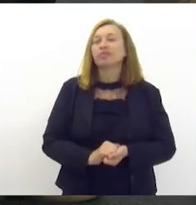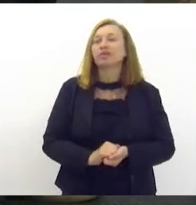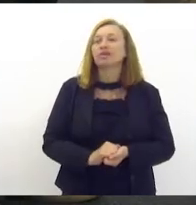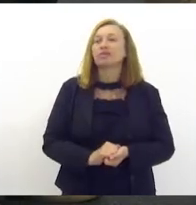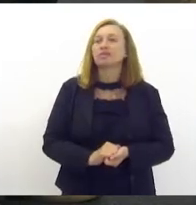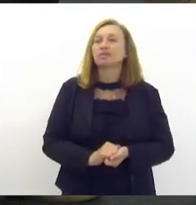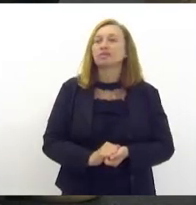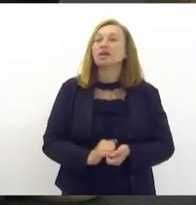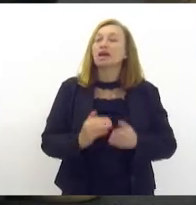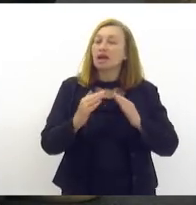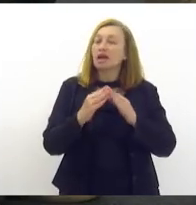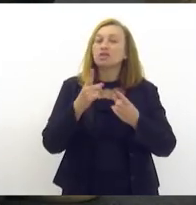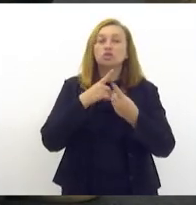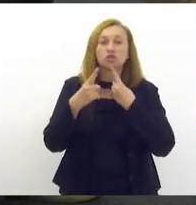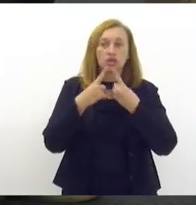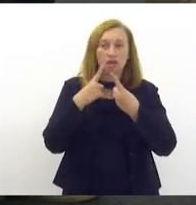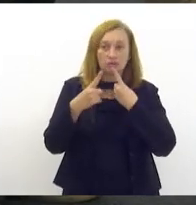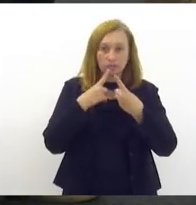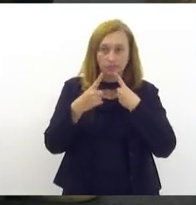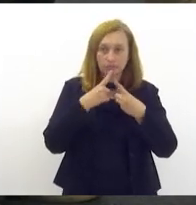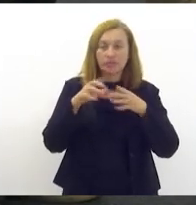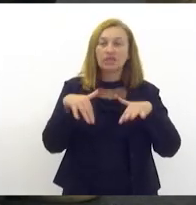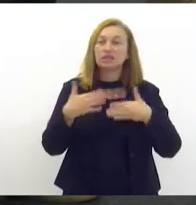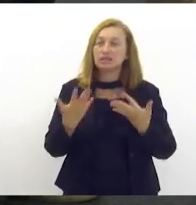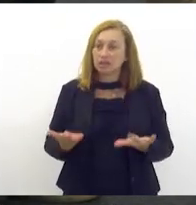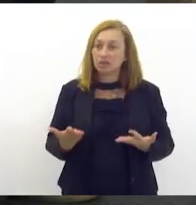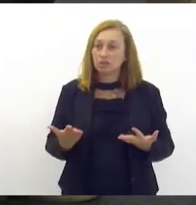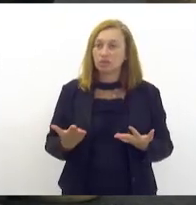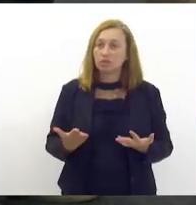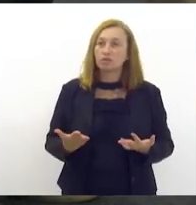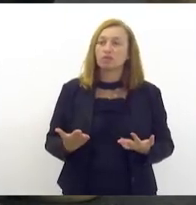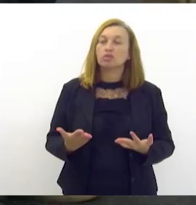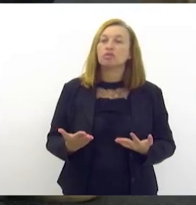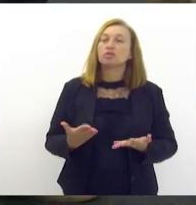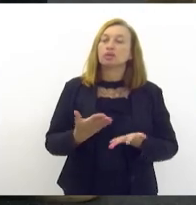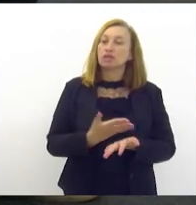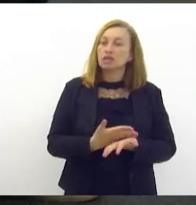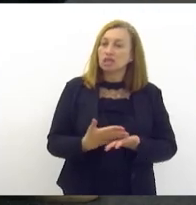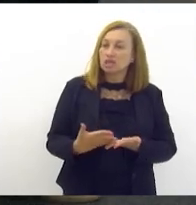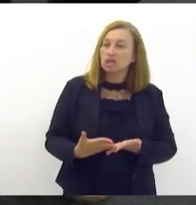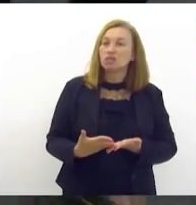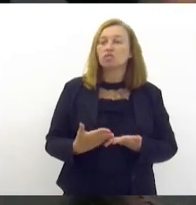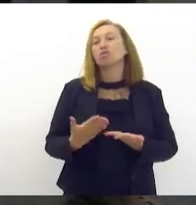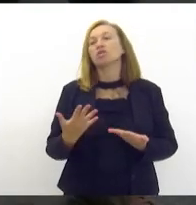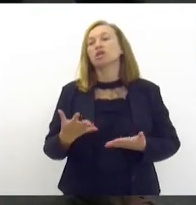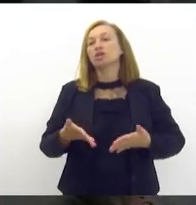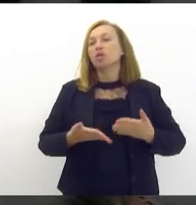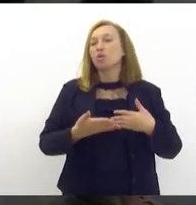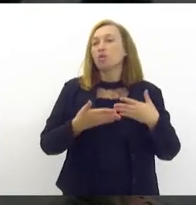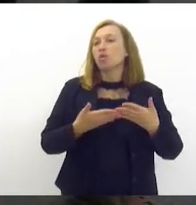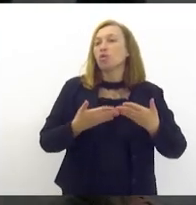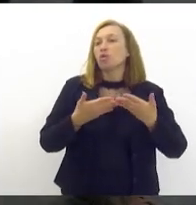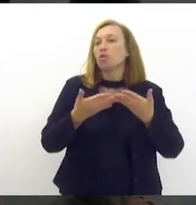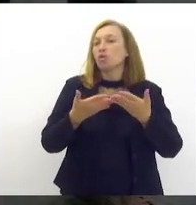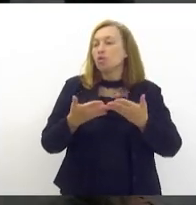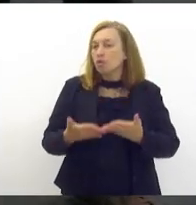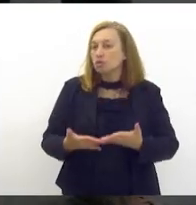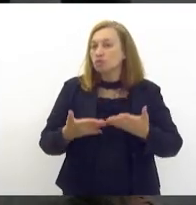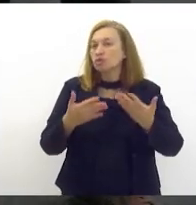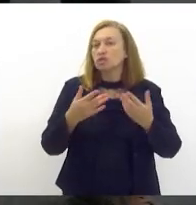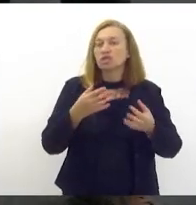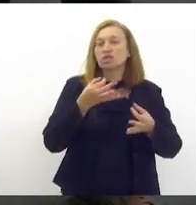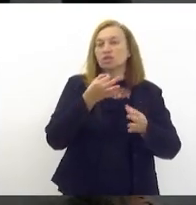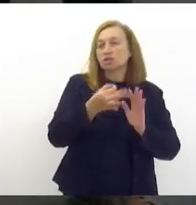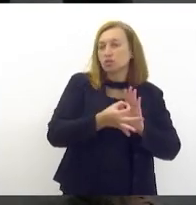essa casa, deputado Gualberto, é a casa do diálogo. Então, eu parto do pressuposto e tenho tentado conduzir os pareceres, sobretudo